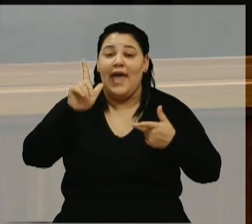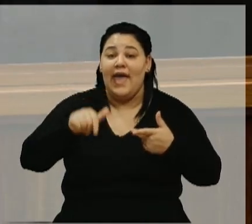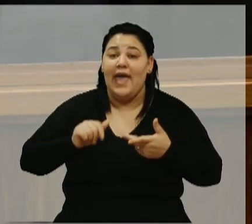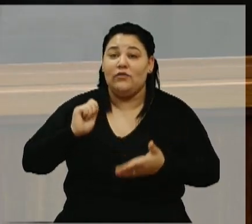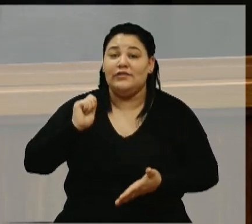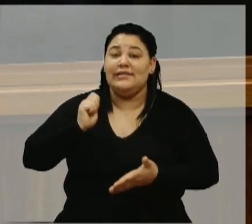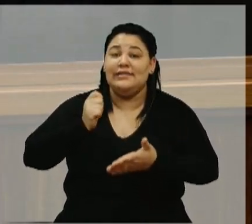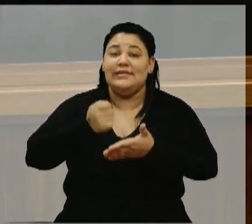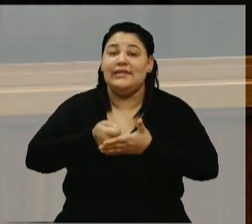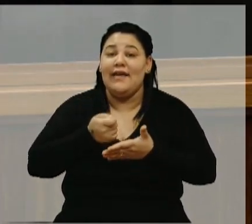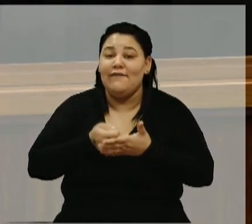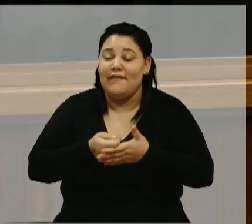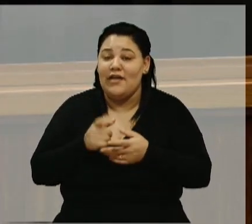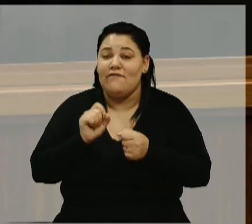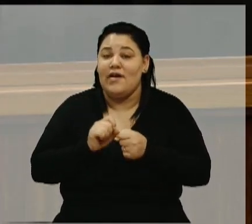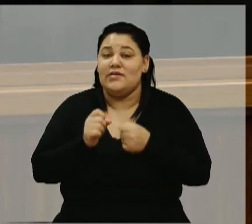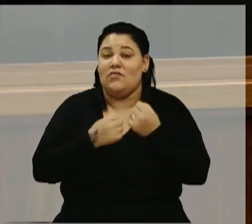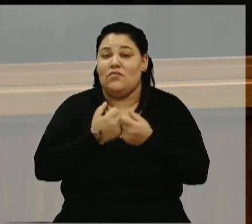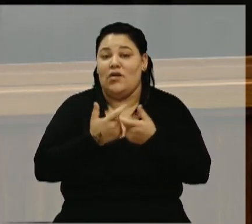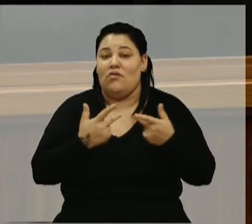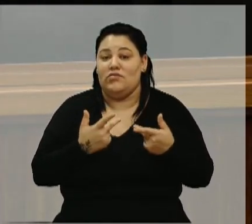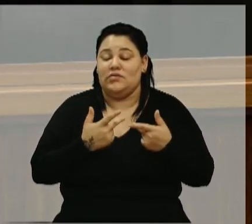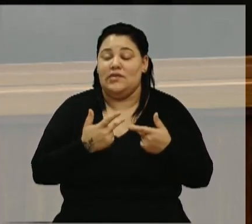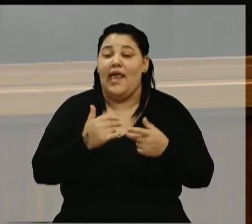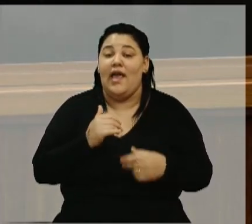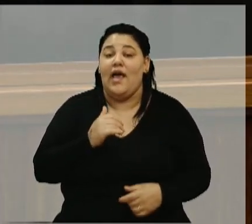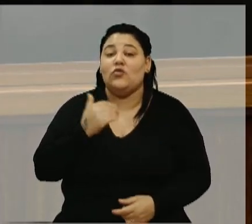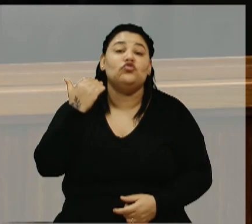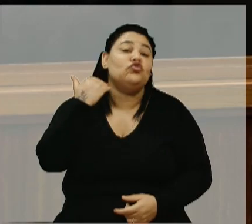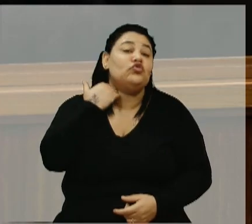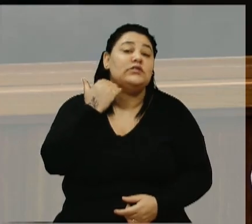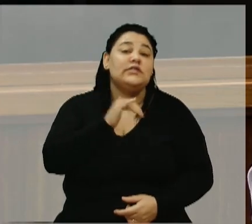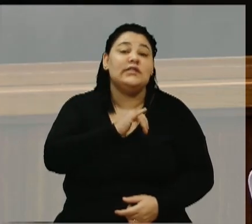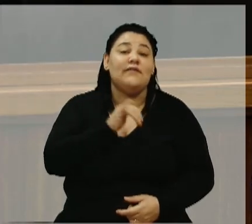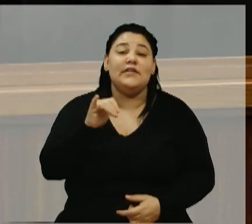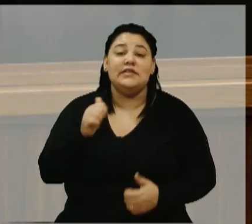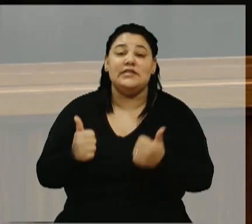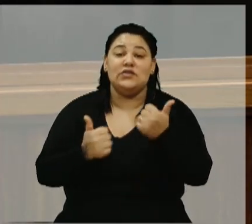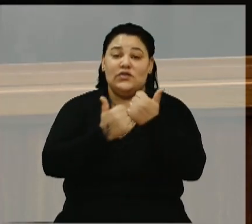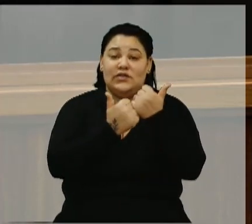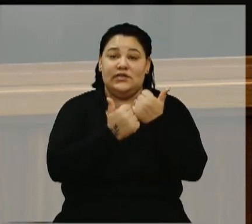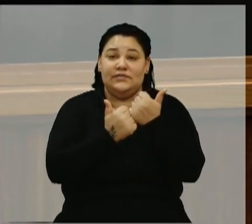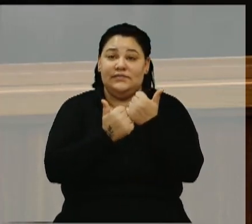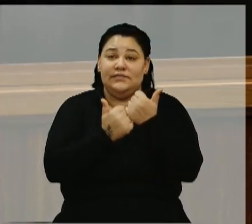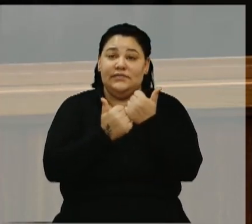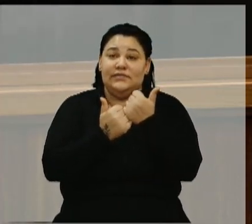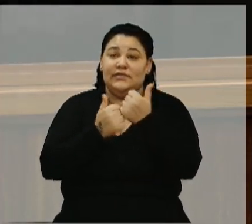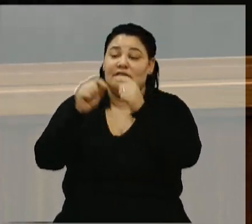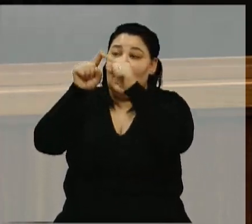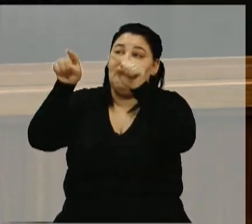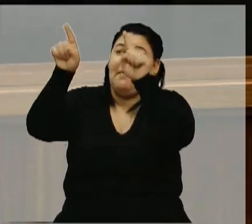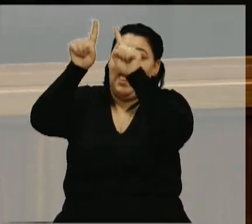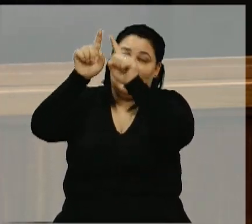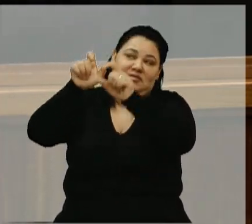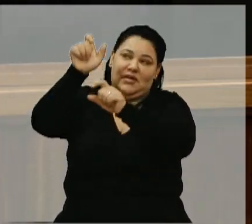dever de fazer algo. Então, ele avisa a sua assessoria e essa placa é